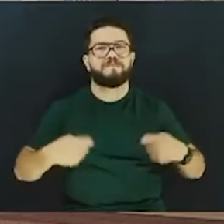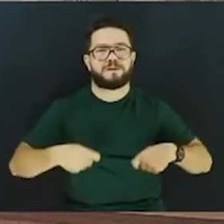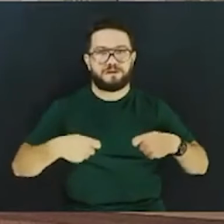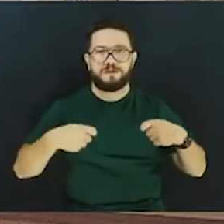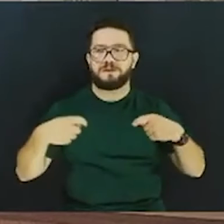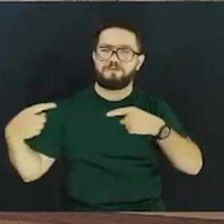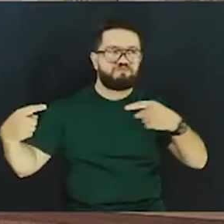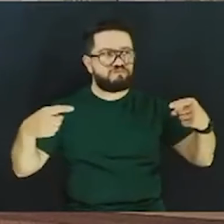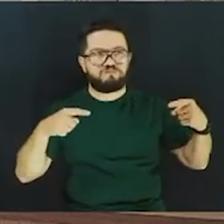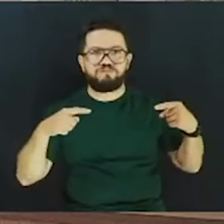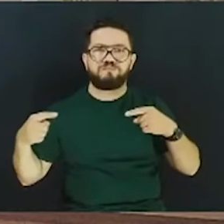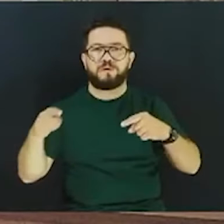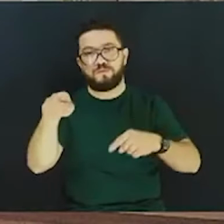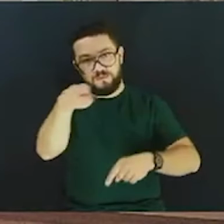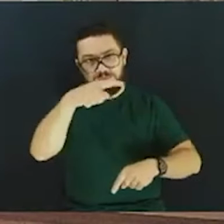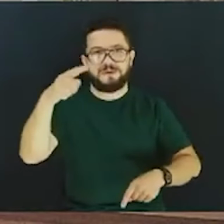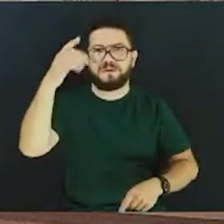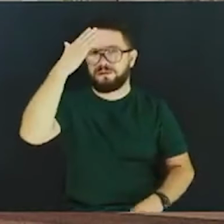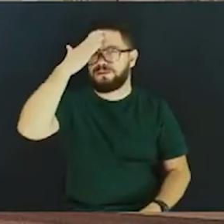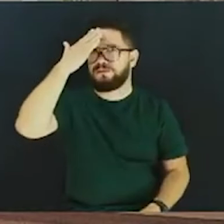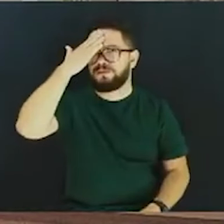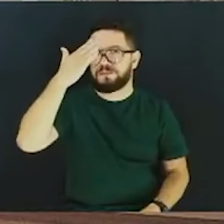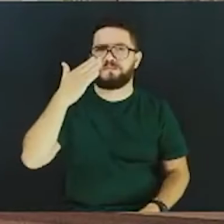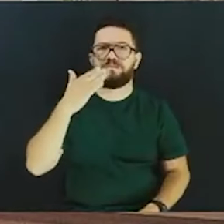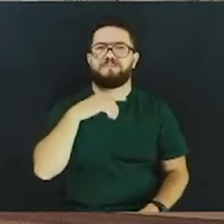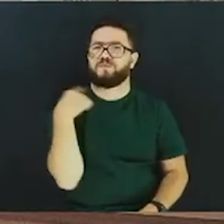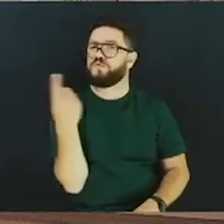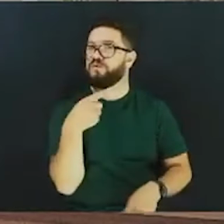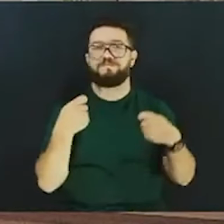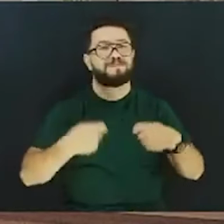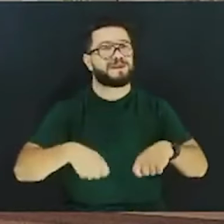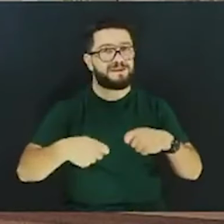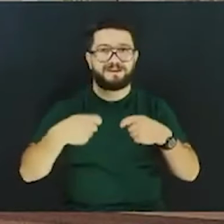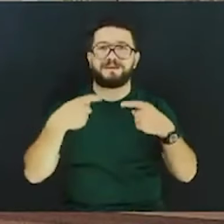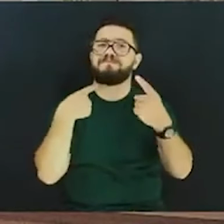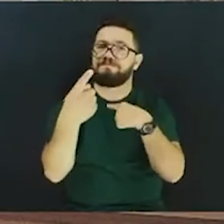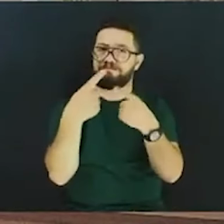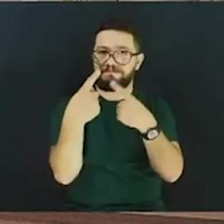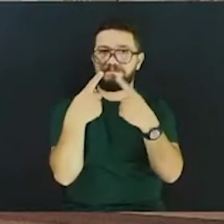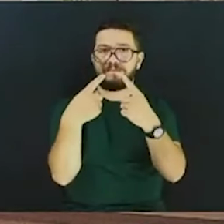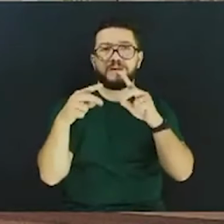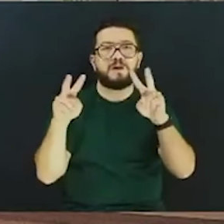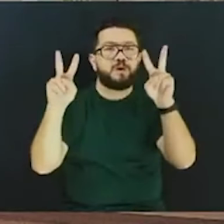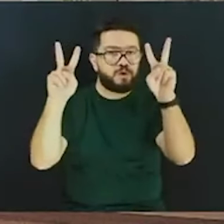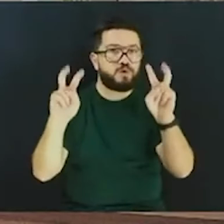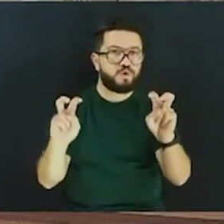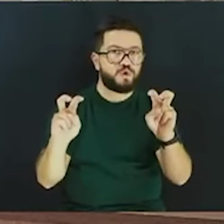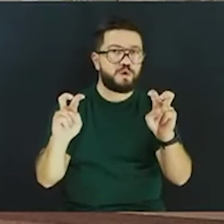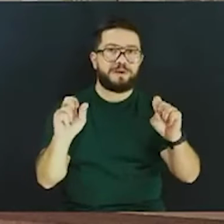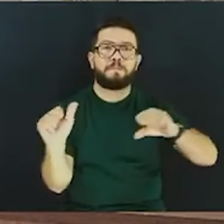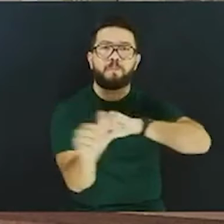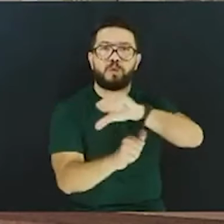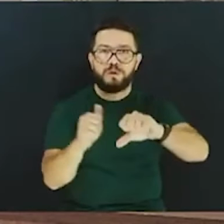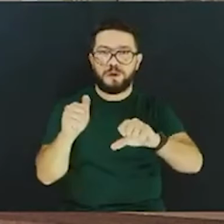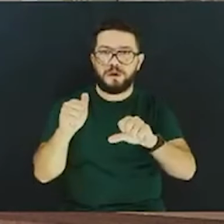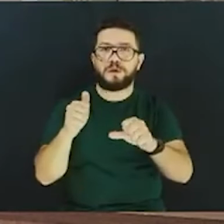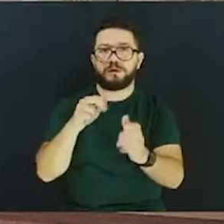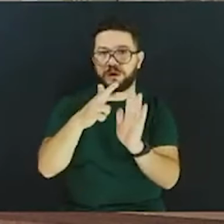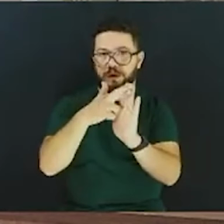sabe essa reforma que eu repito precisa ser discutido e tá sendo discutida em nível Federal mas existe um tema